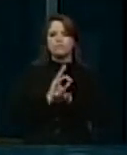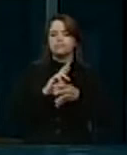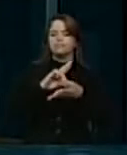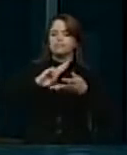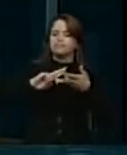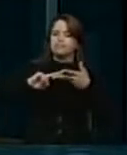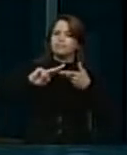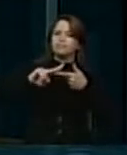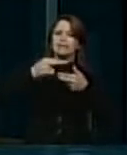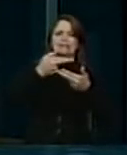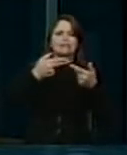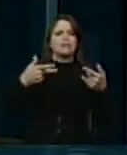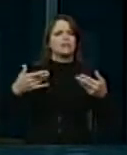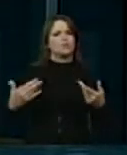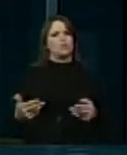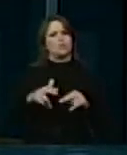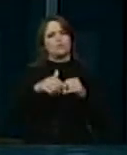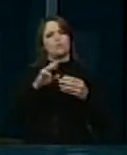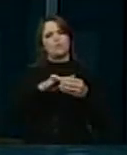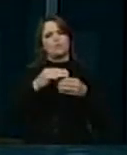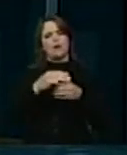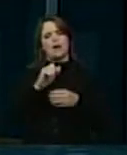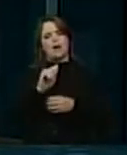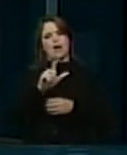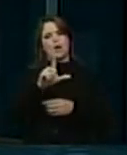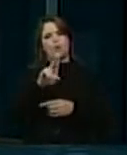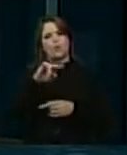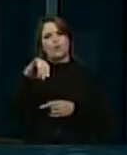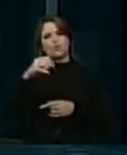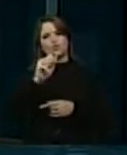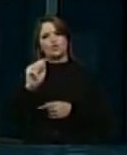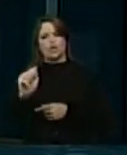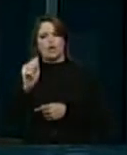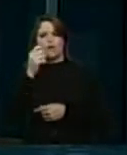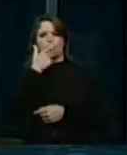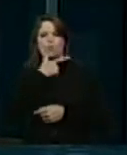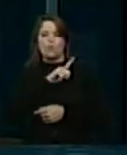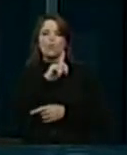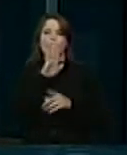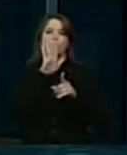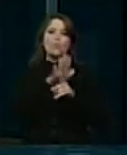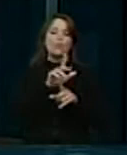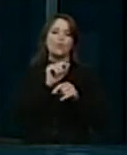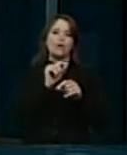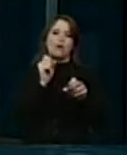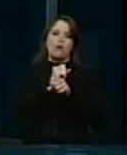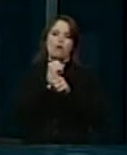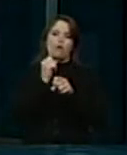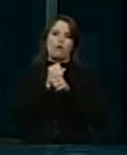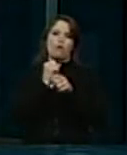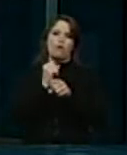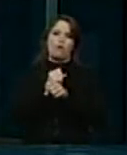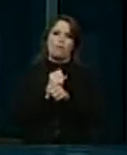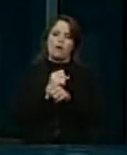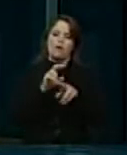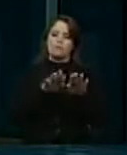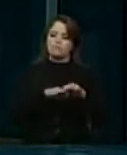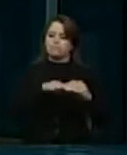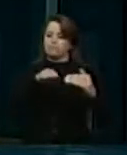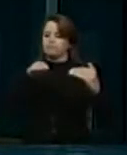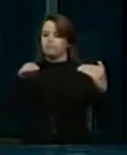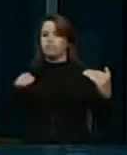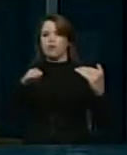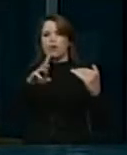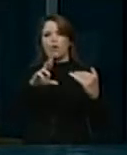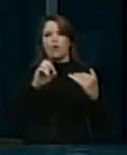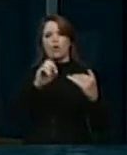infraestrutura, enfim. O município de Arujá foi contemplado com as obras duplicação da